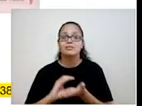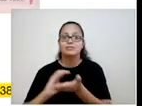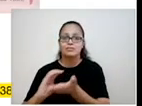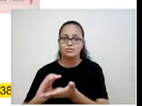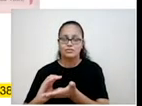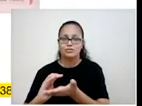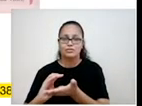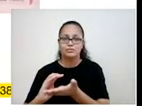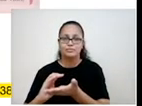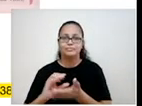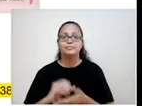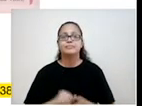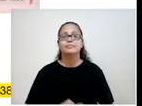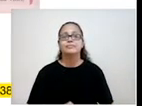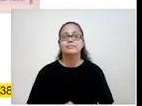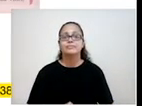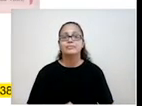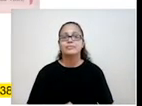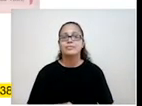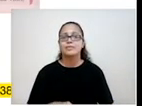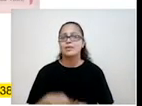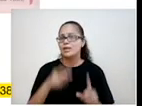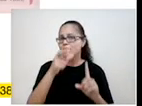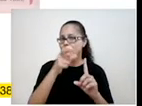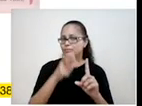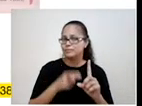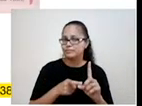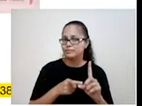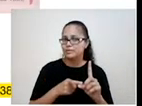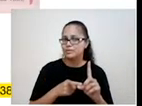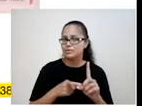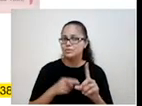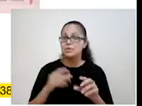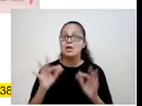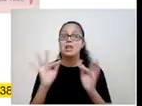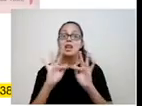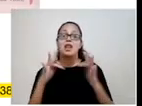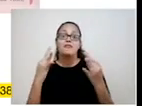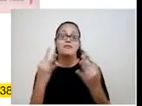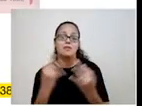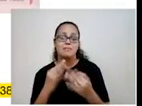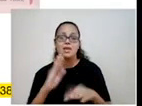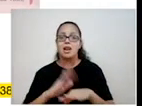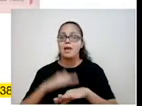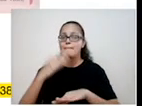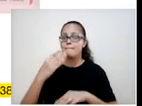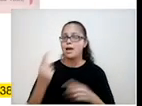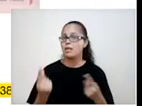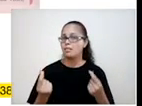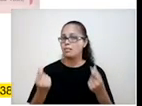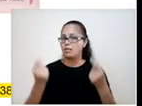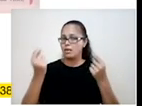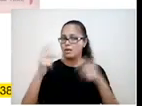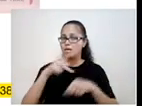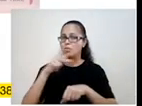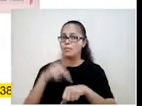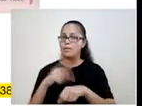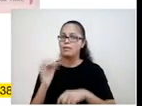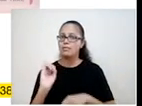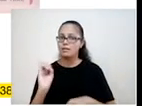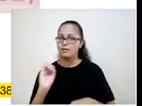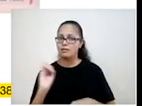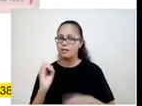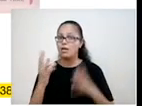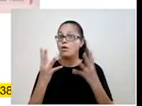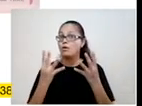Sforza, membro de uma das famílias mais ricas de Milão, na Itália. Da Vinci é considerado um